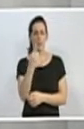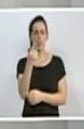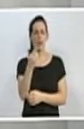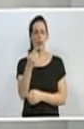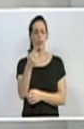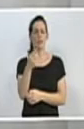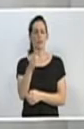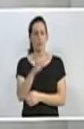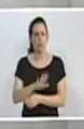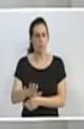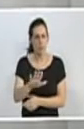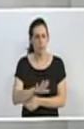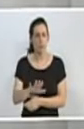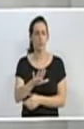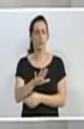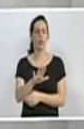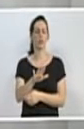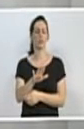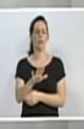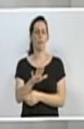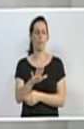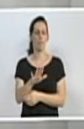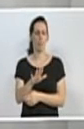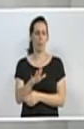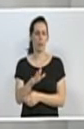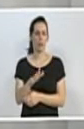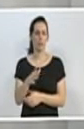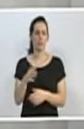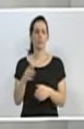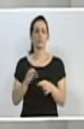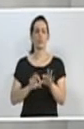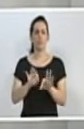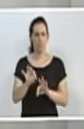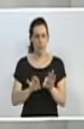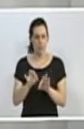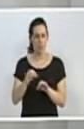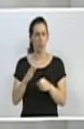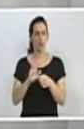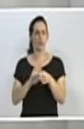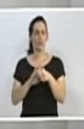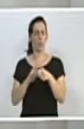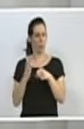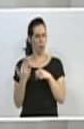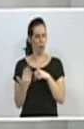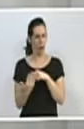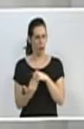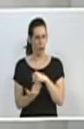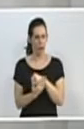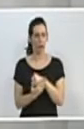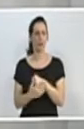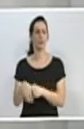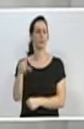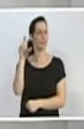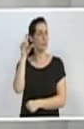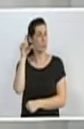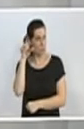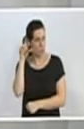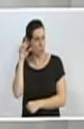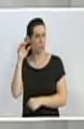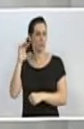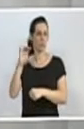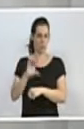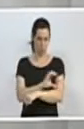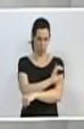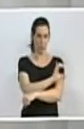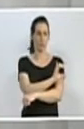base operacional em Blumenau, situada lá no seu bairro, vereador Yesmantal, da Itopava